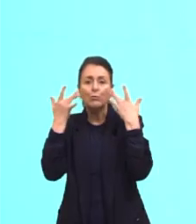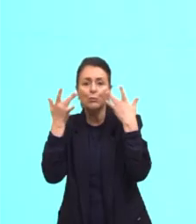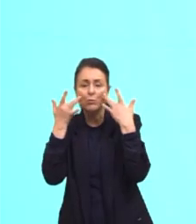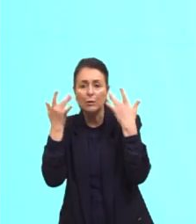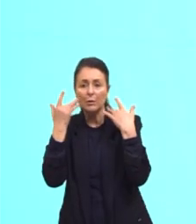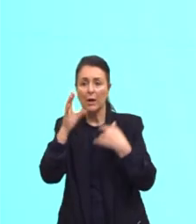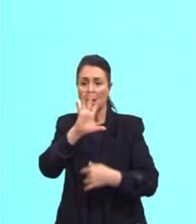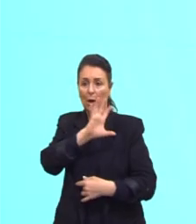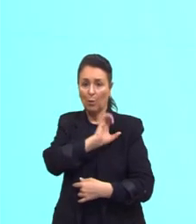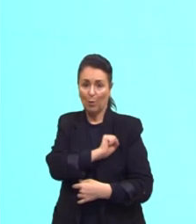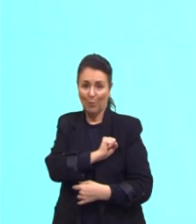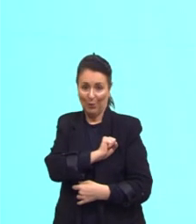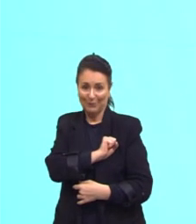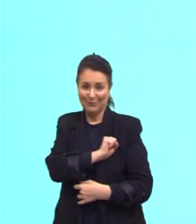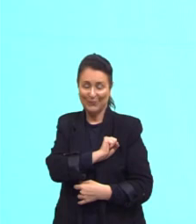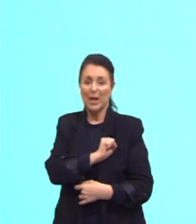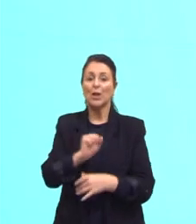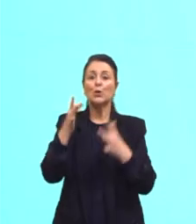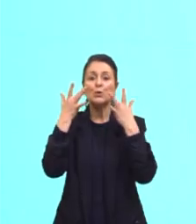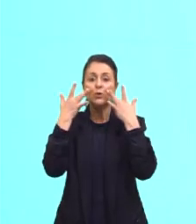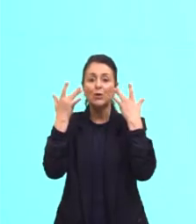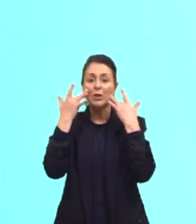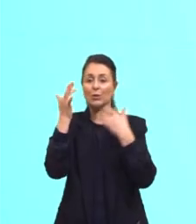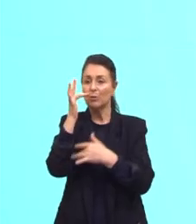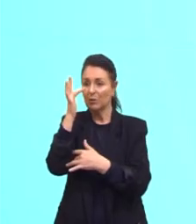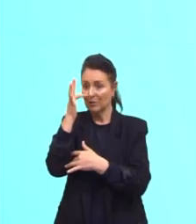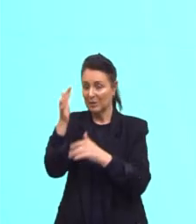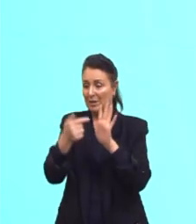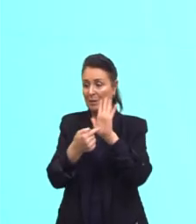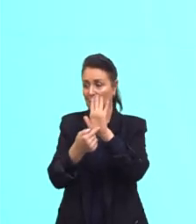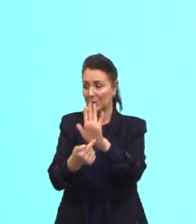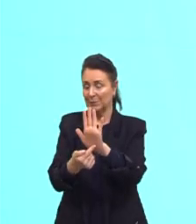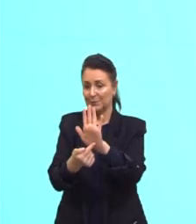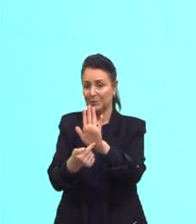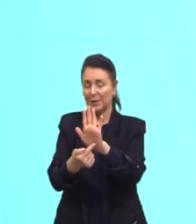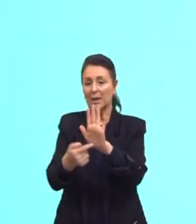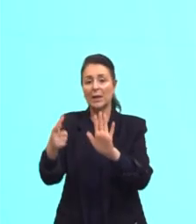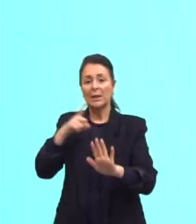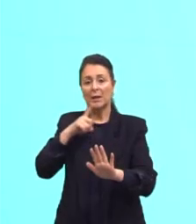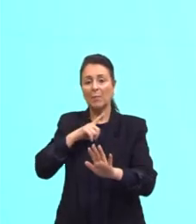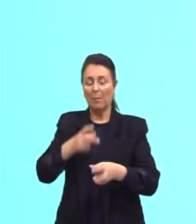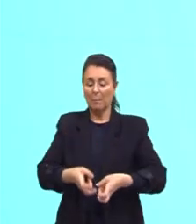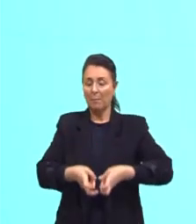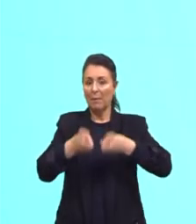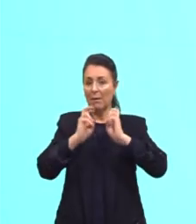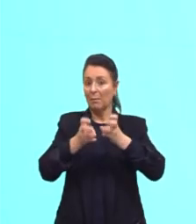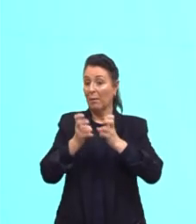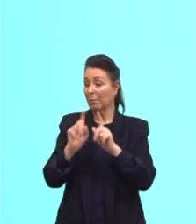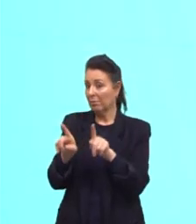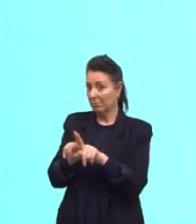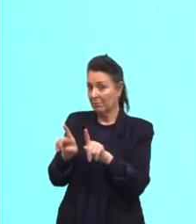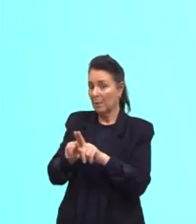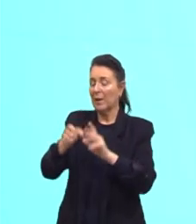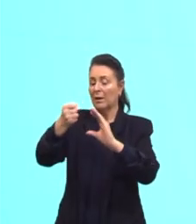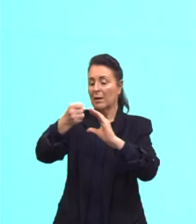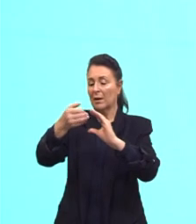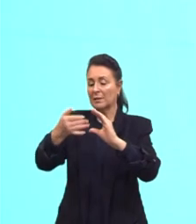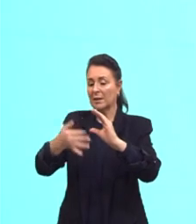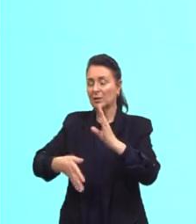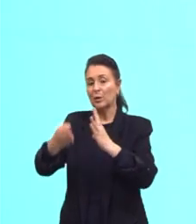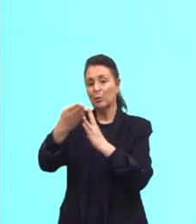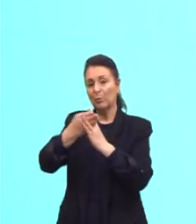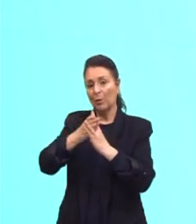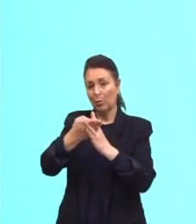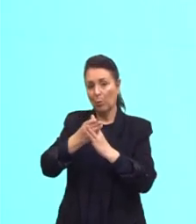obra que é o amor do teatro francês para pensar um pouco teatro e ainda perceber que as características